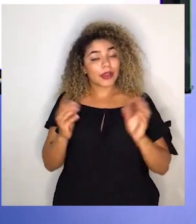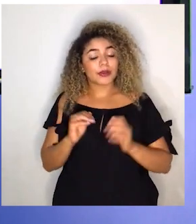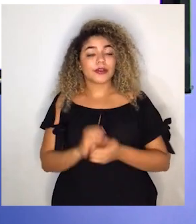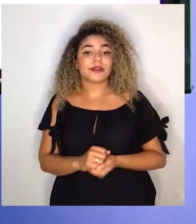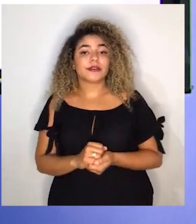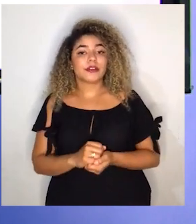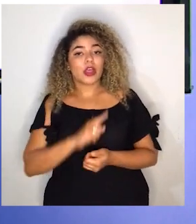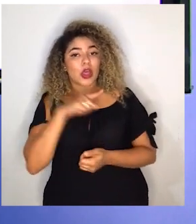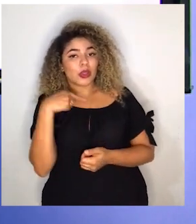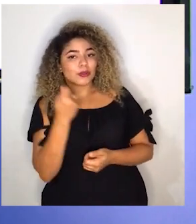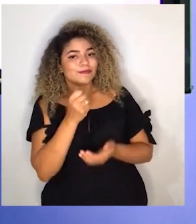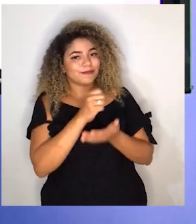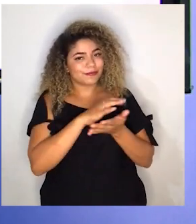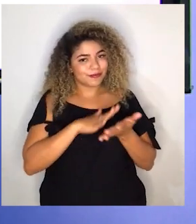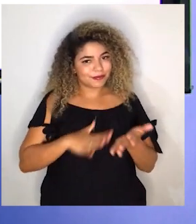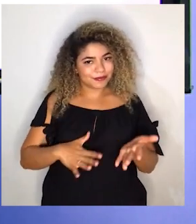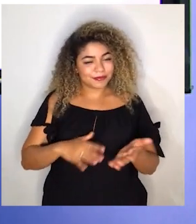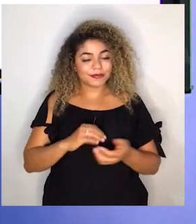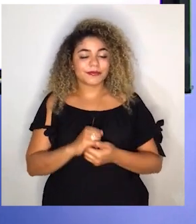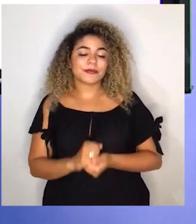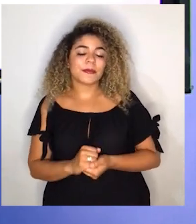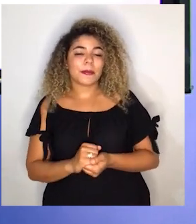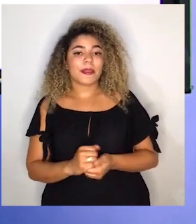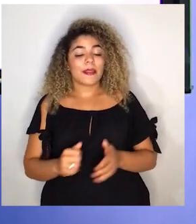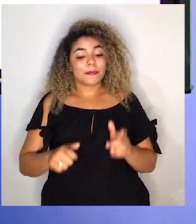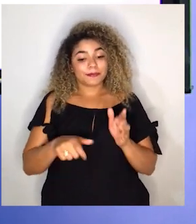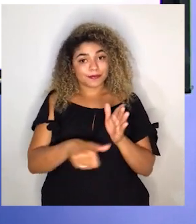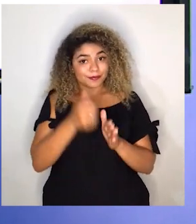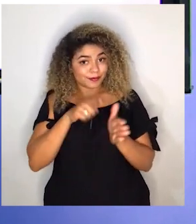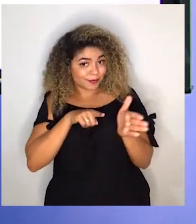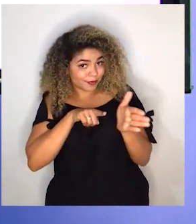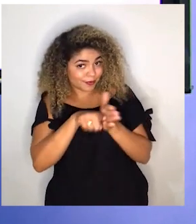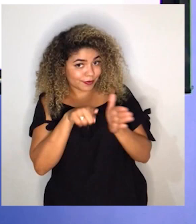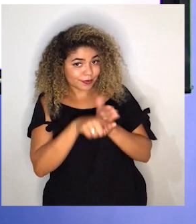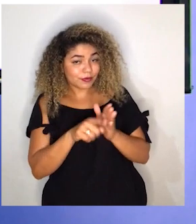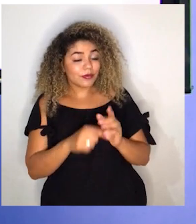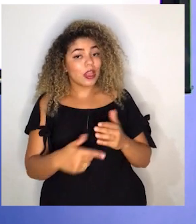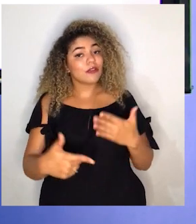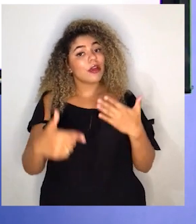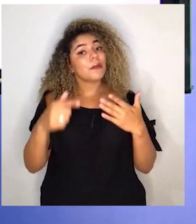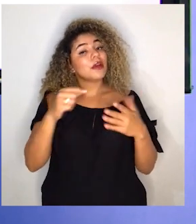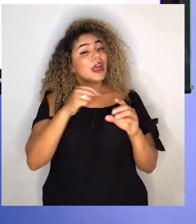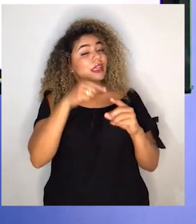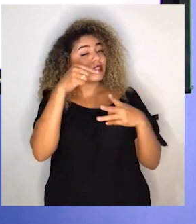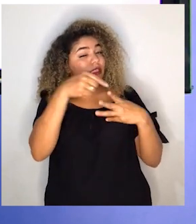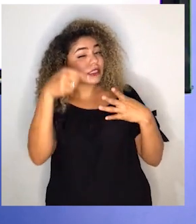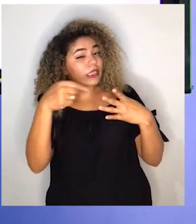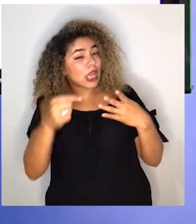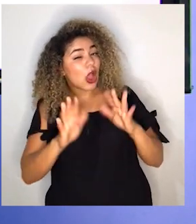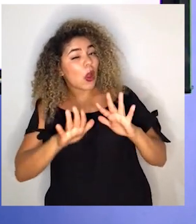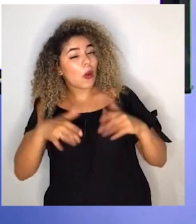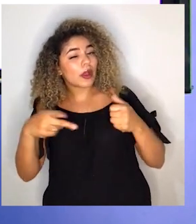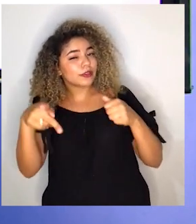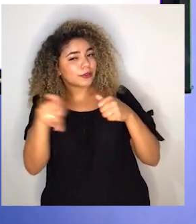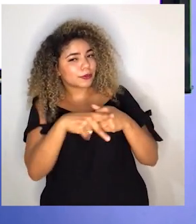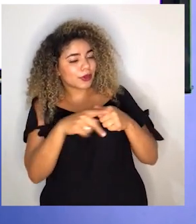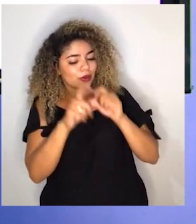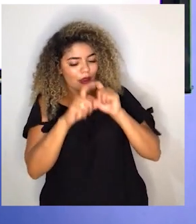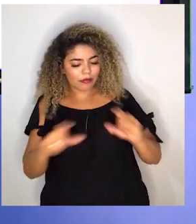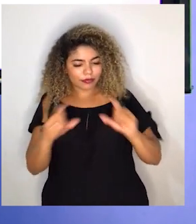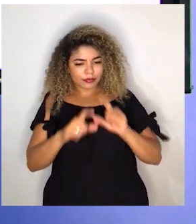Agora, vamos aos nossos exercícios. Na primeira questão, vamos classificar os pronomes destacados nas frases